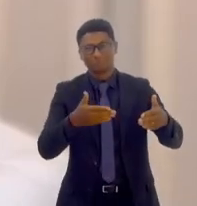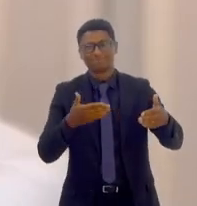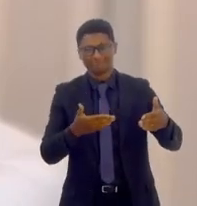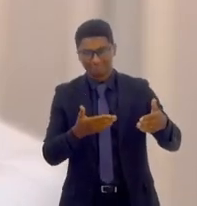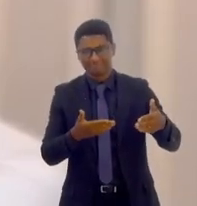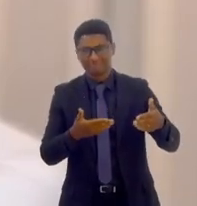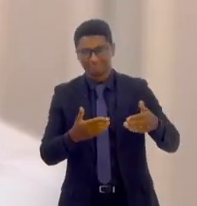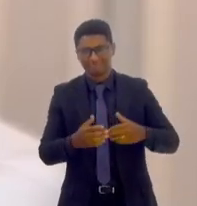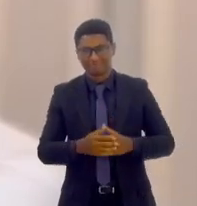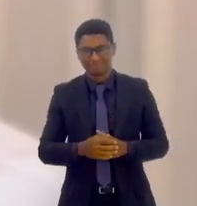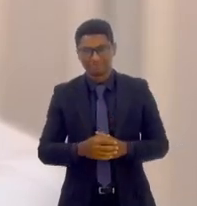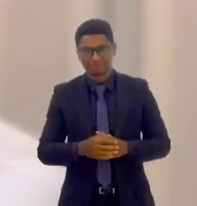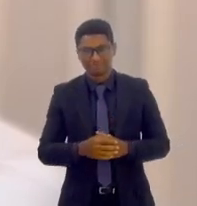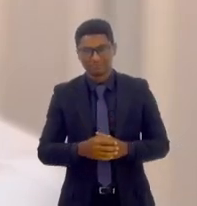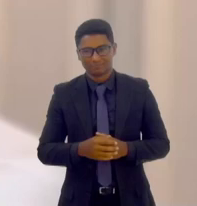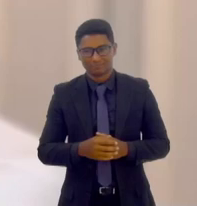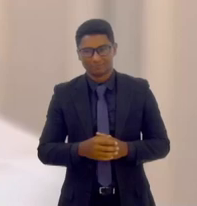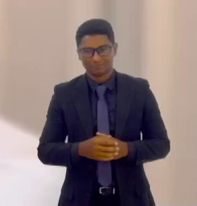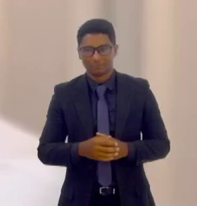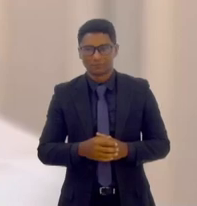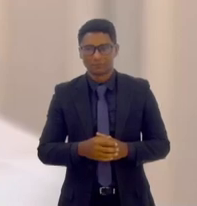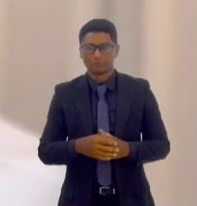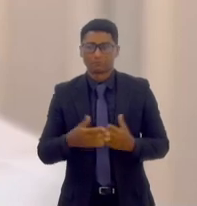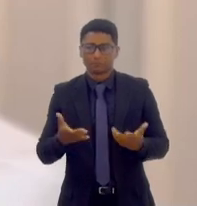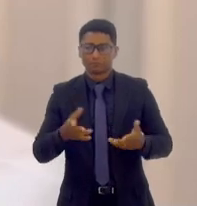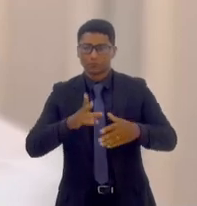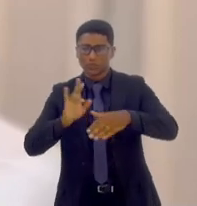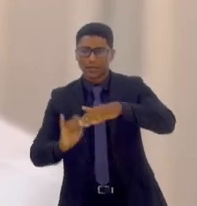fóruns em que